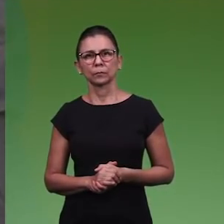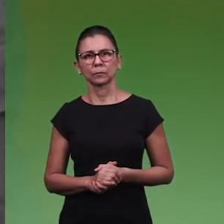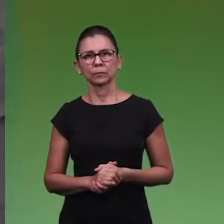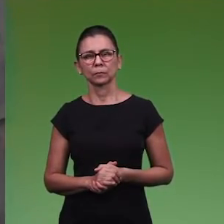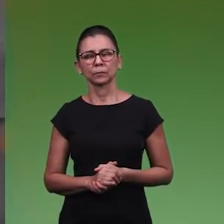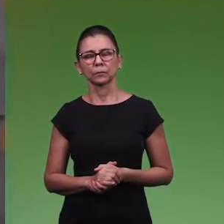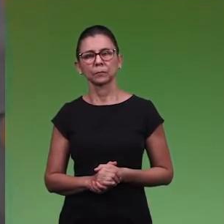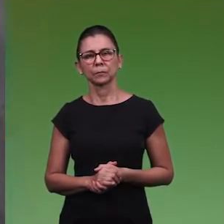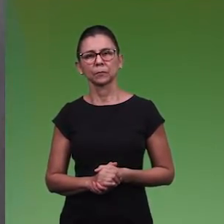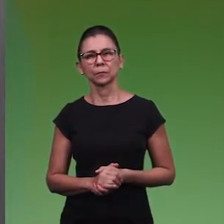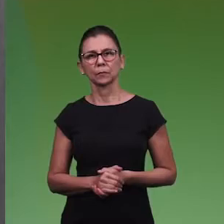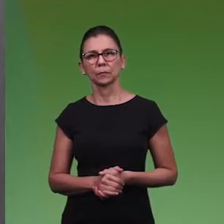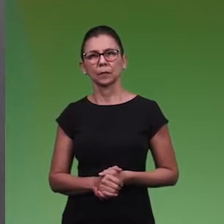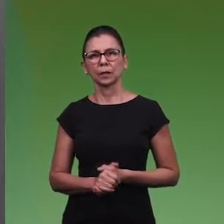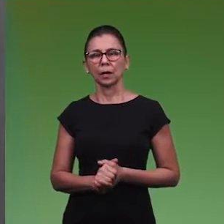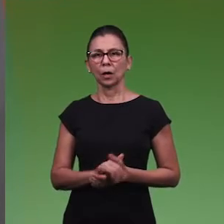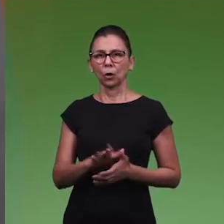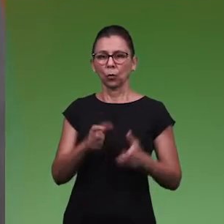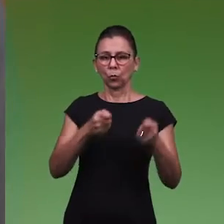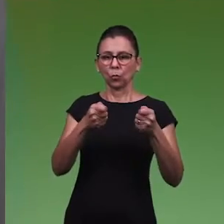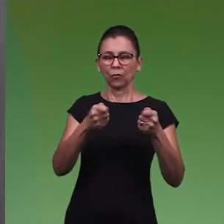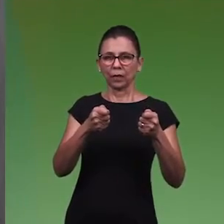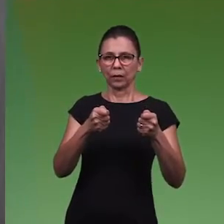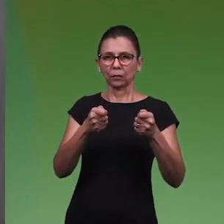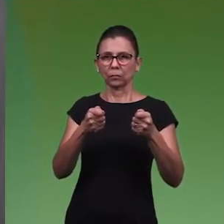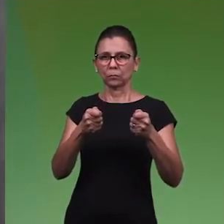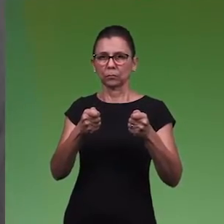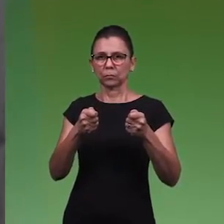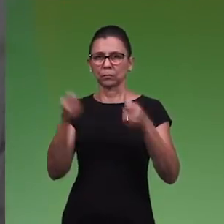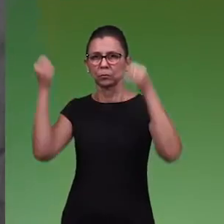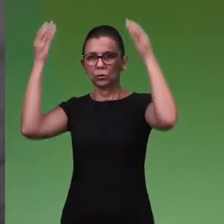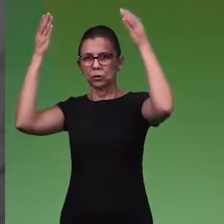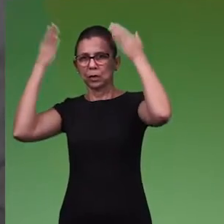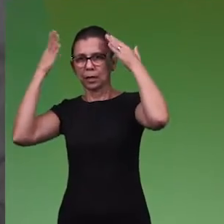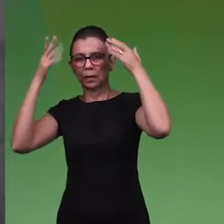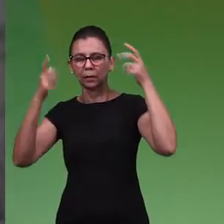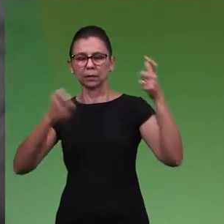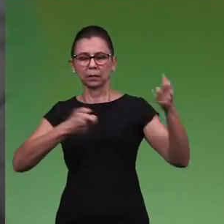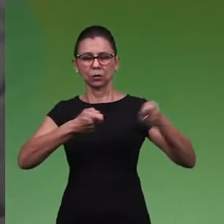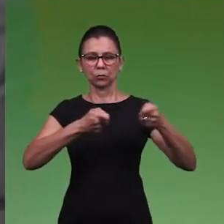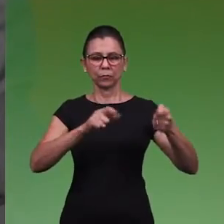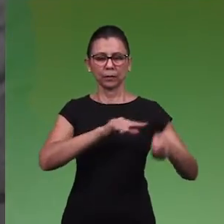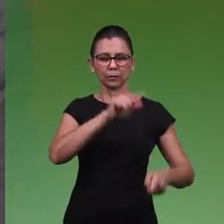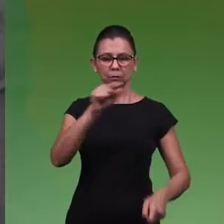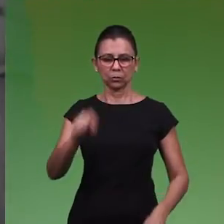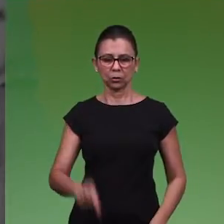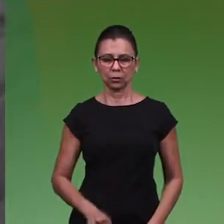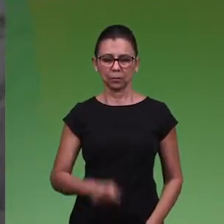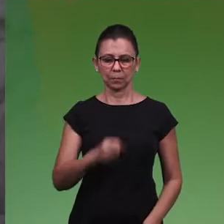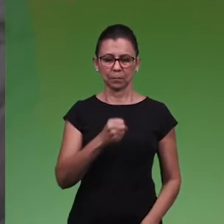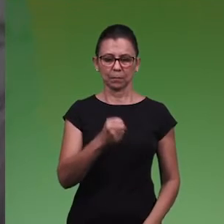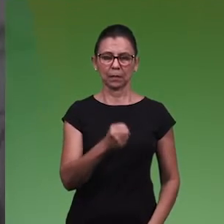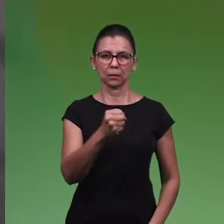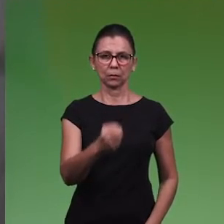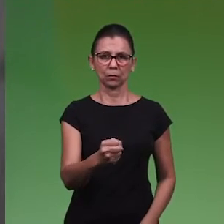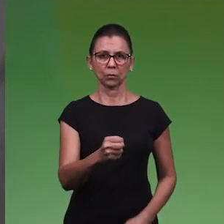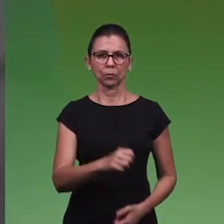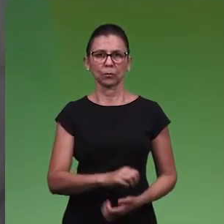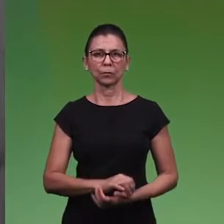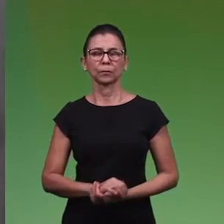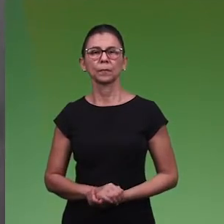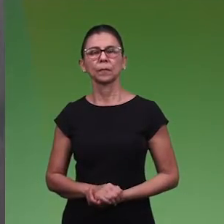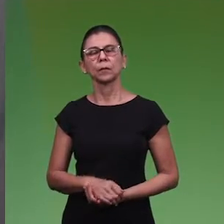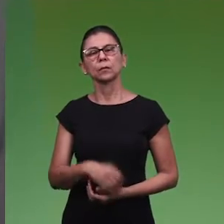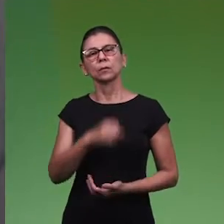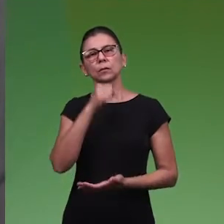governo do rei com o pastor, no sentido de governo, não é? Segundo Deus, do